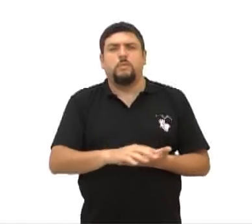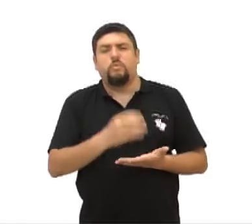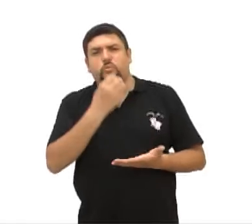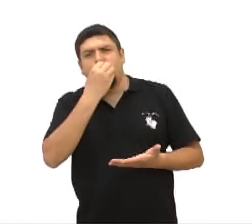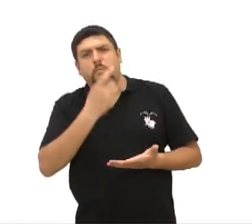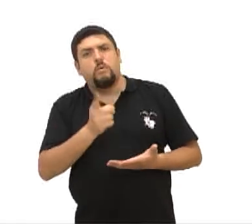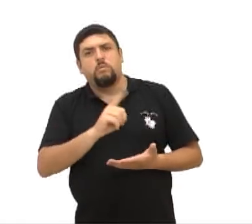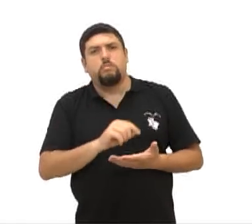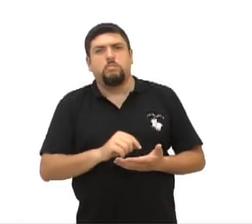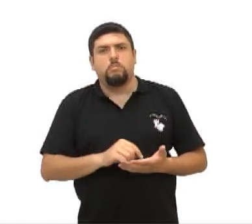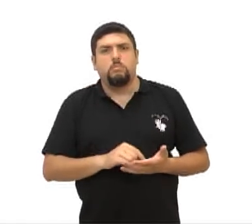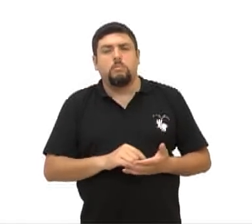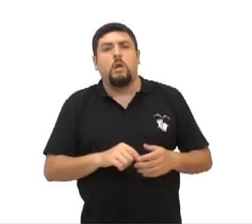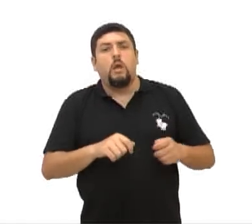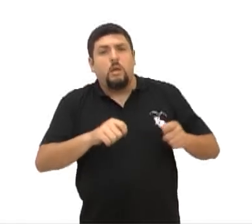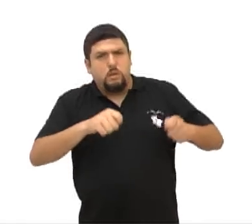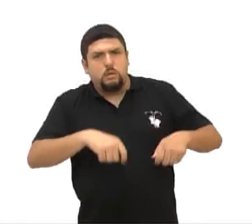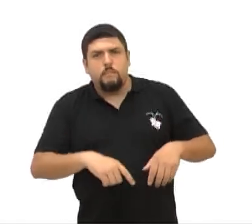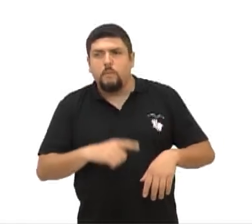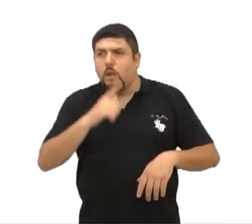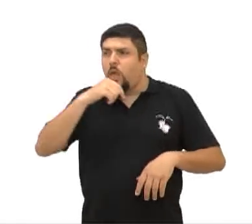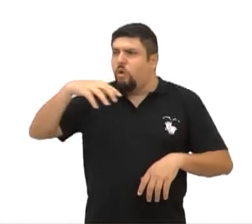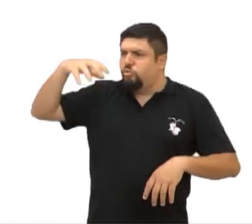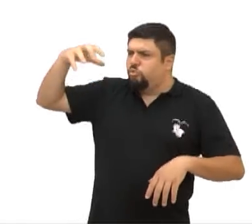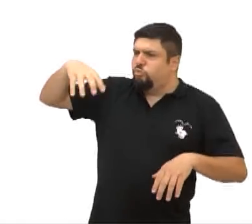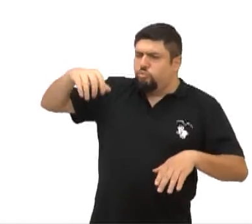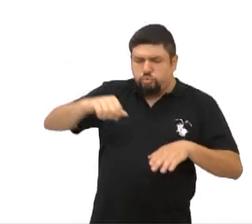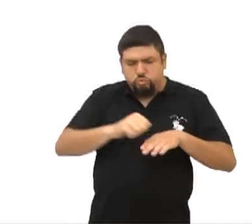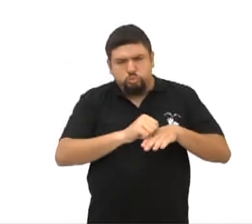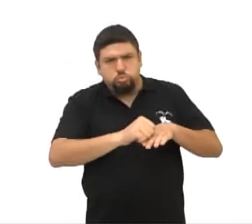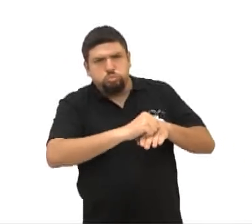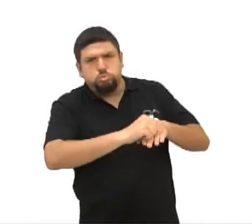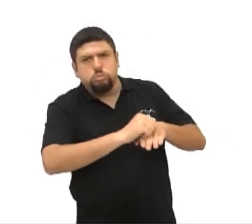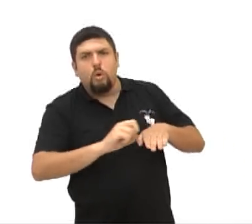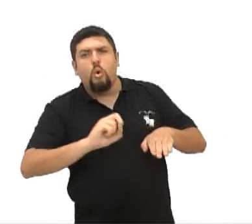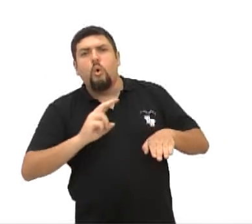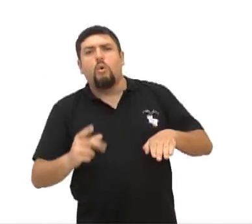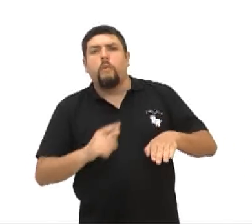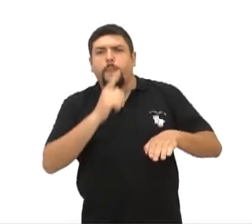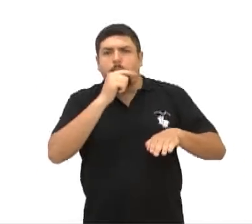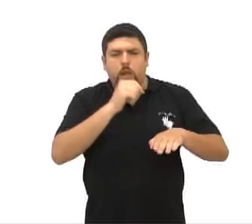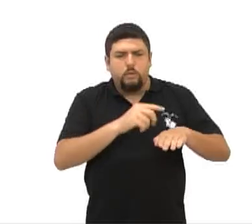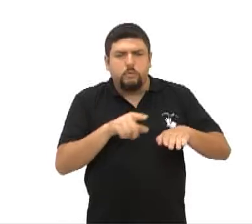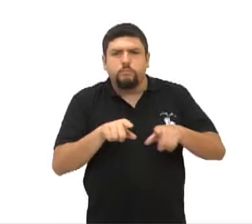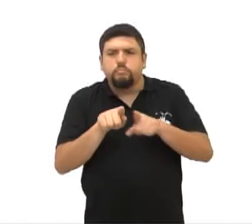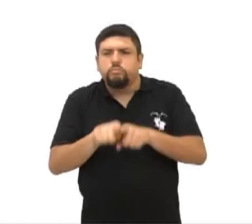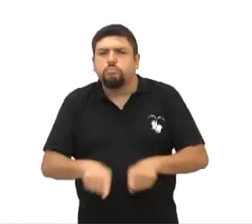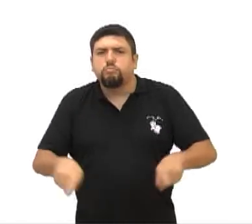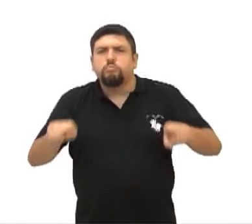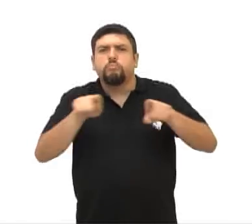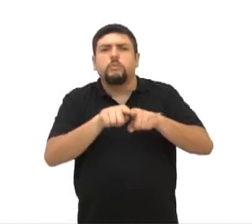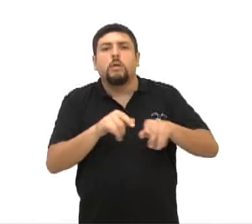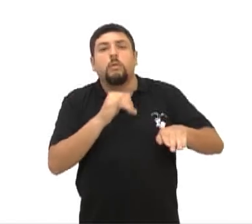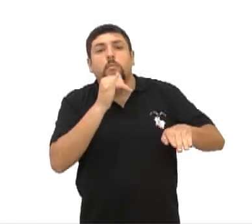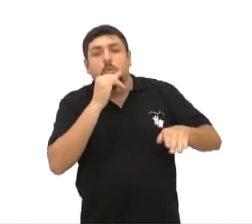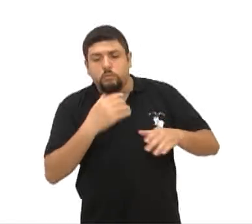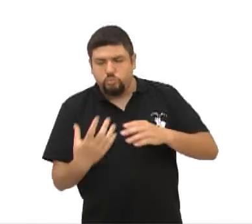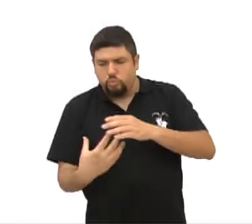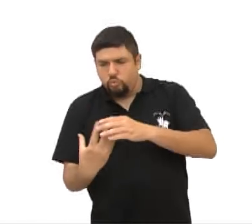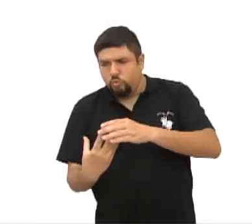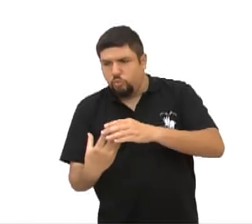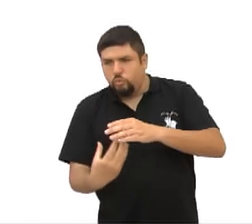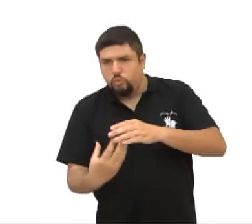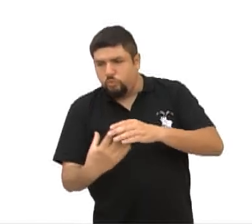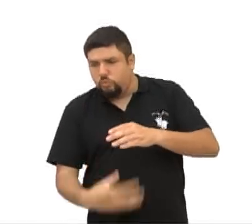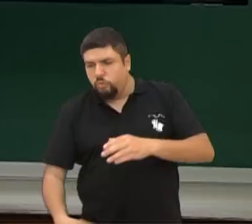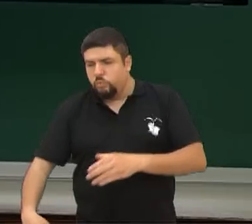podem ser lavados com água da chuva ou de reutilização, como, por exemplo, a água da máquina de lavar.